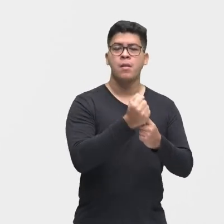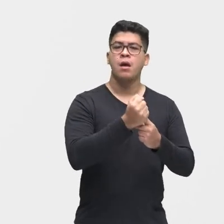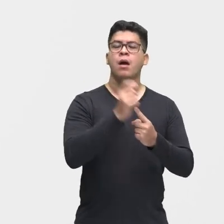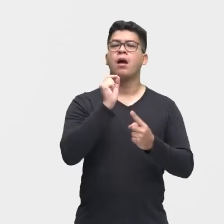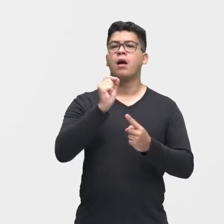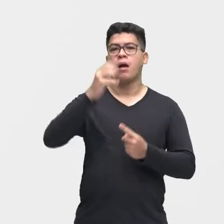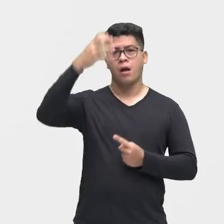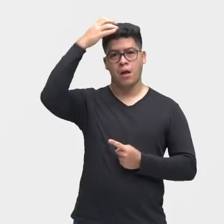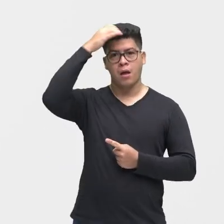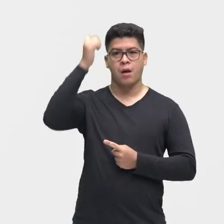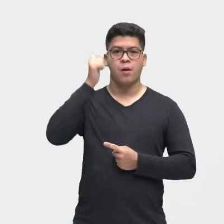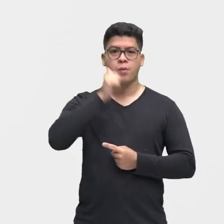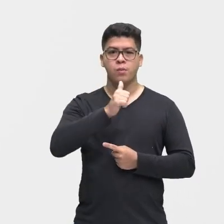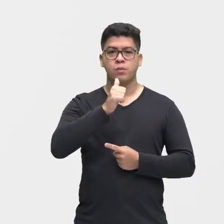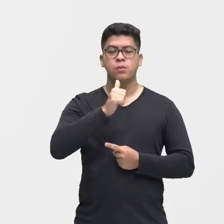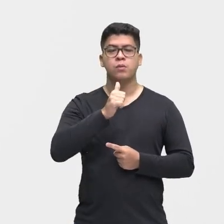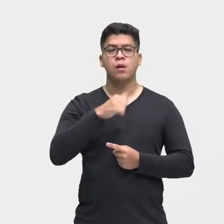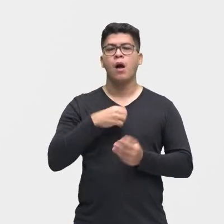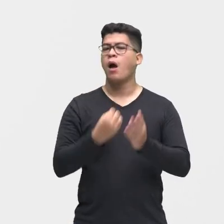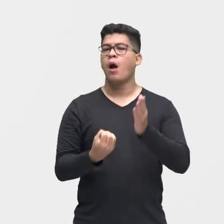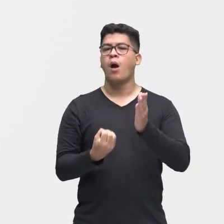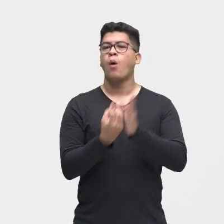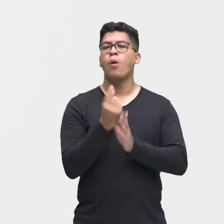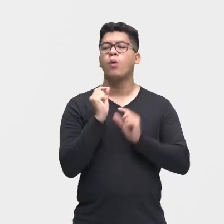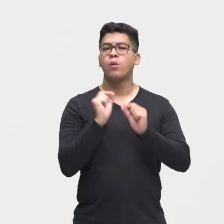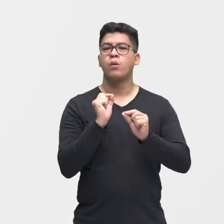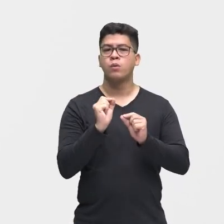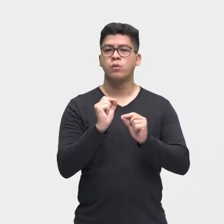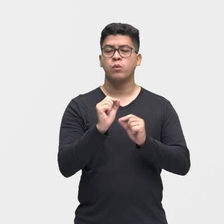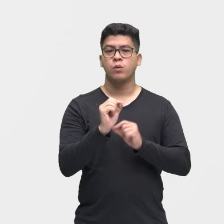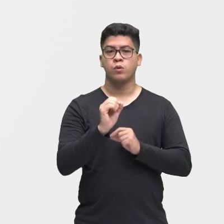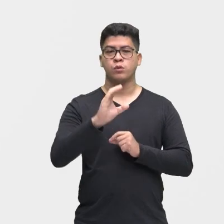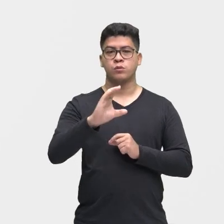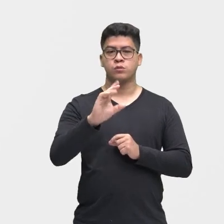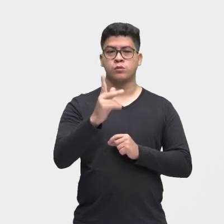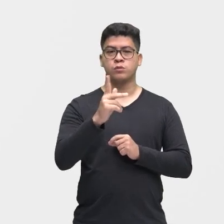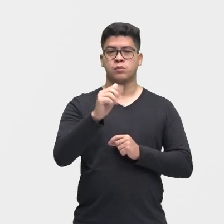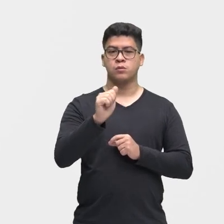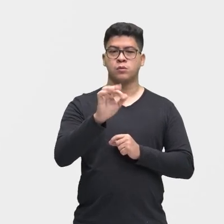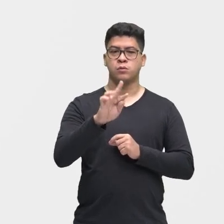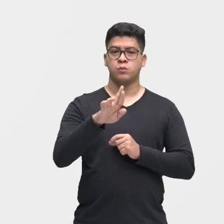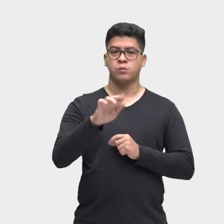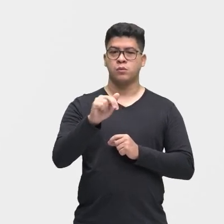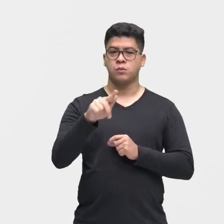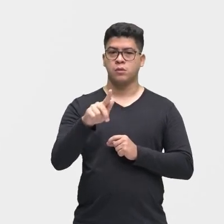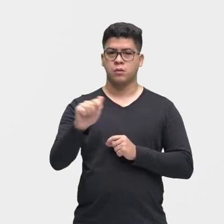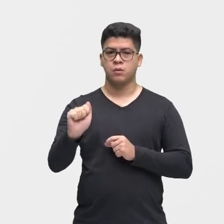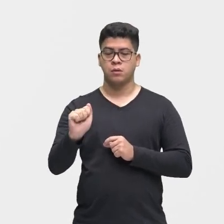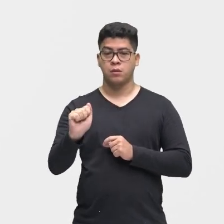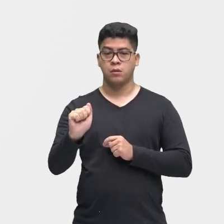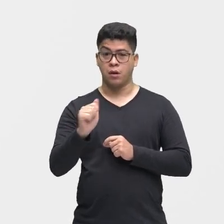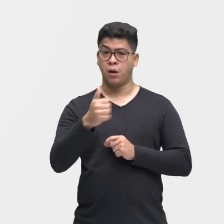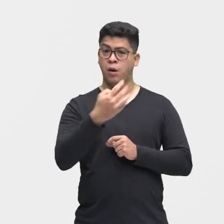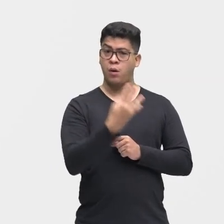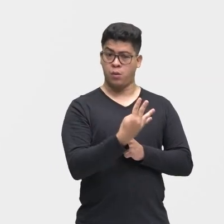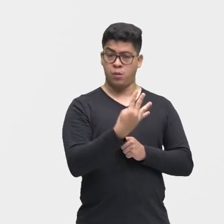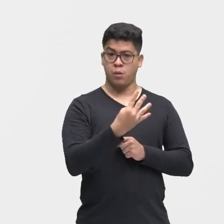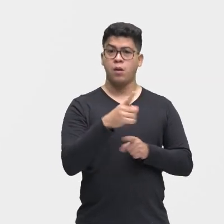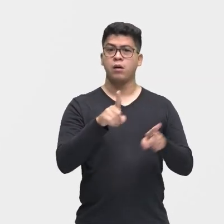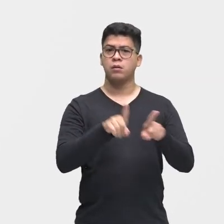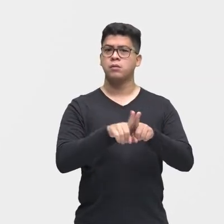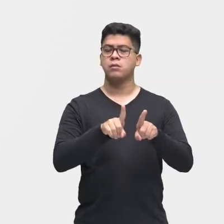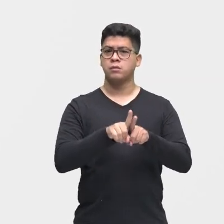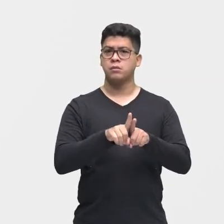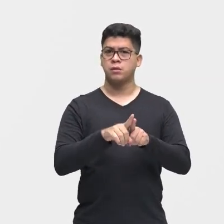origem se deu do jogo chaturanga quatro o tabuleiro é composto por 30 casas escuras e 34 casas Claras